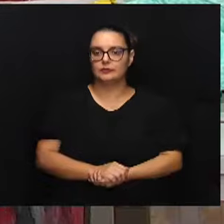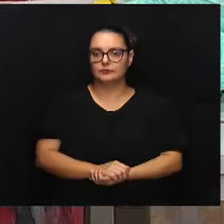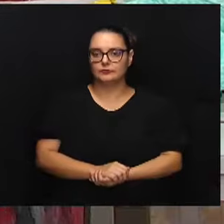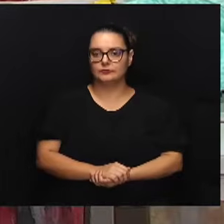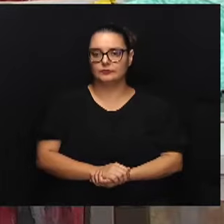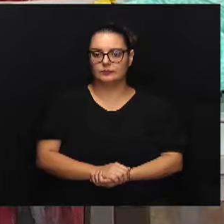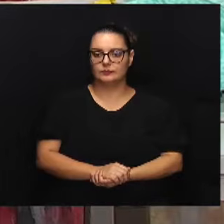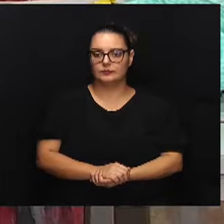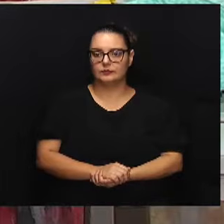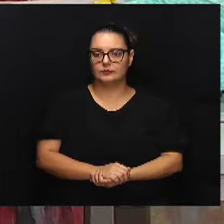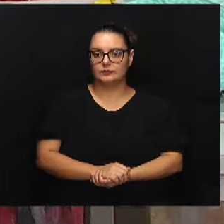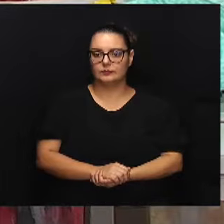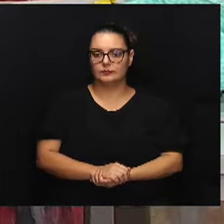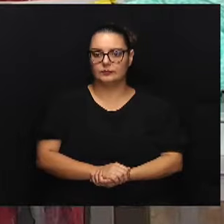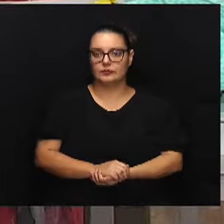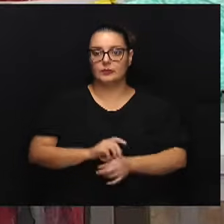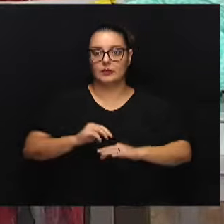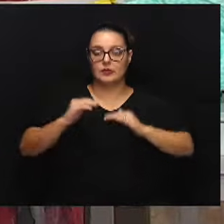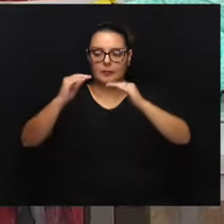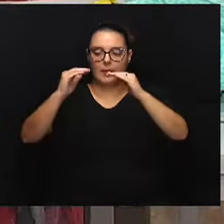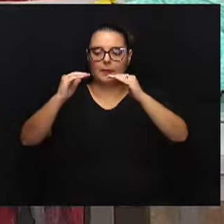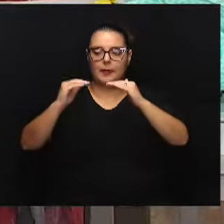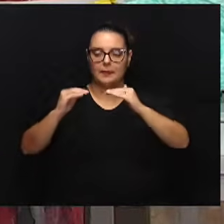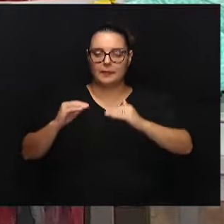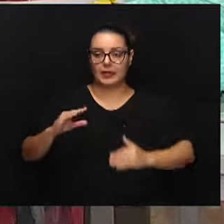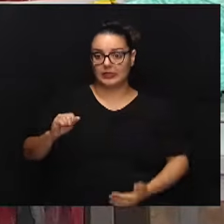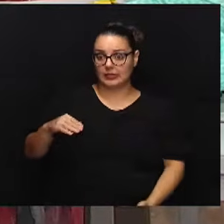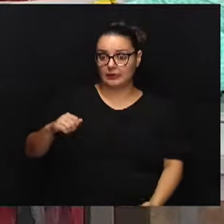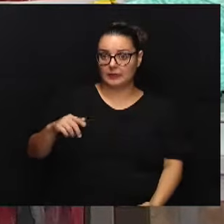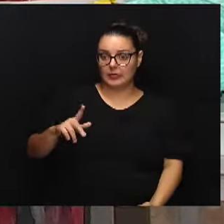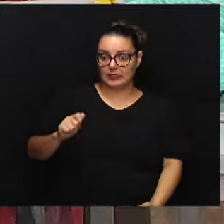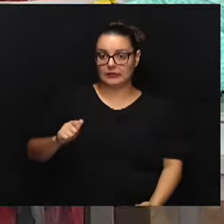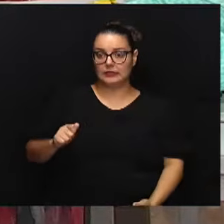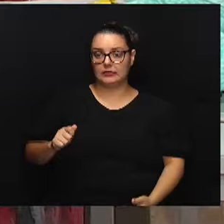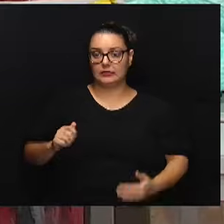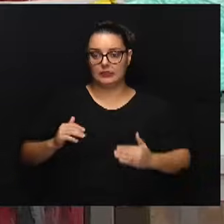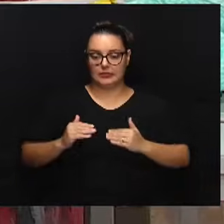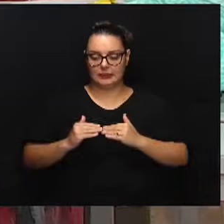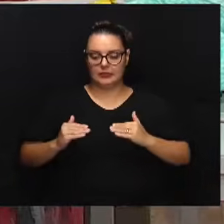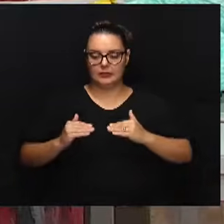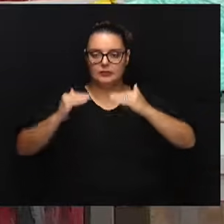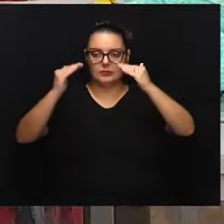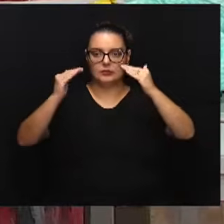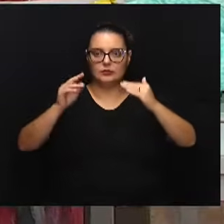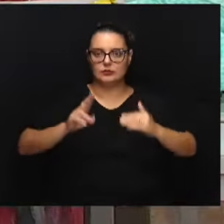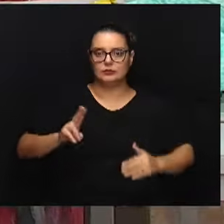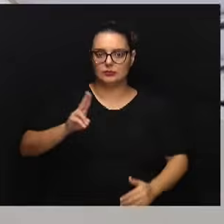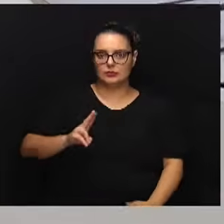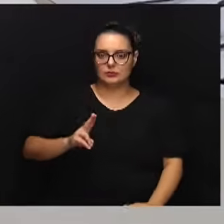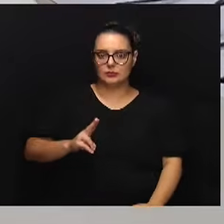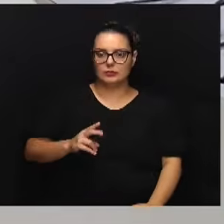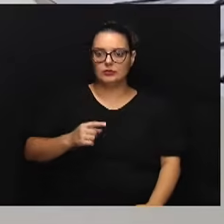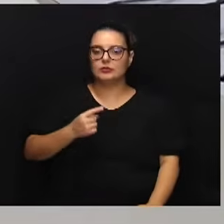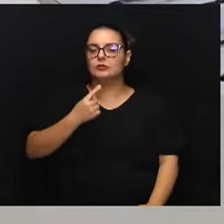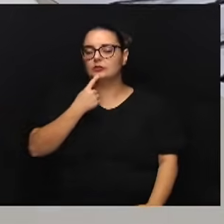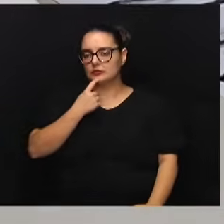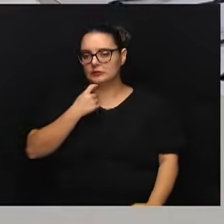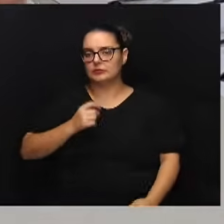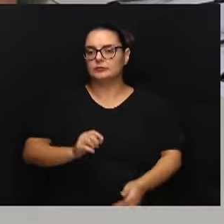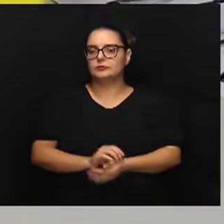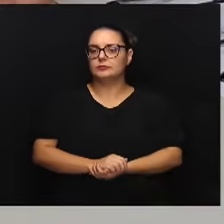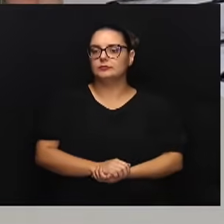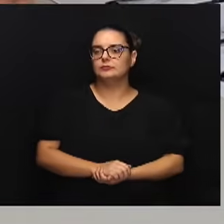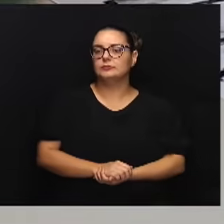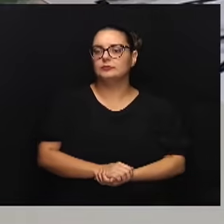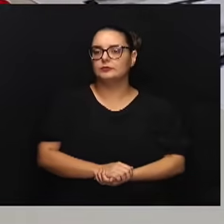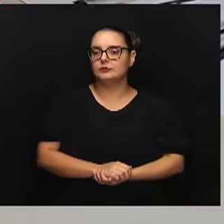A gente vai criar várias camadas nessa linha aqui de cima, usando o vermelho. Tá.